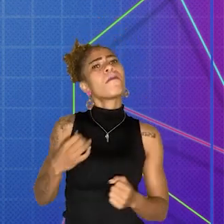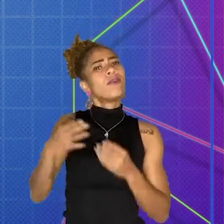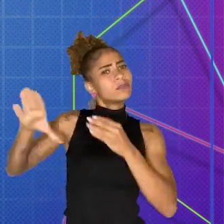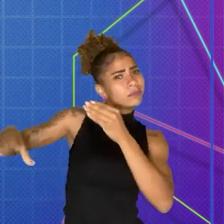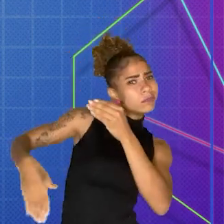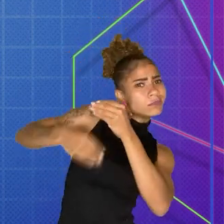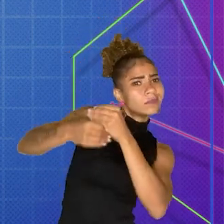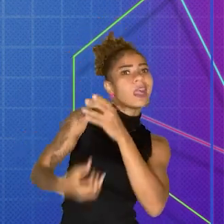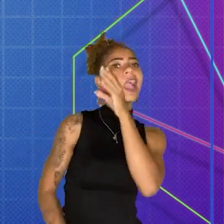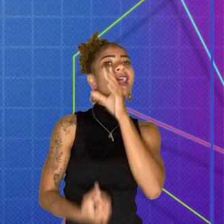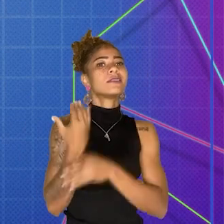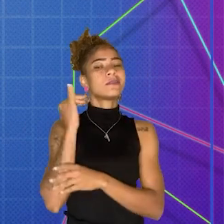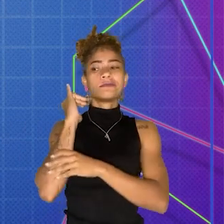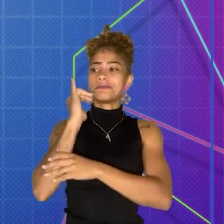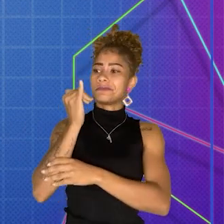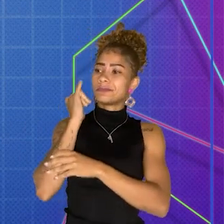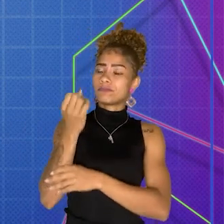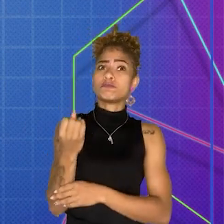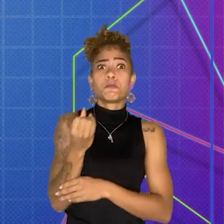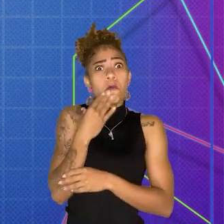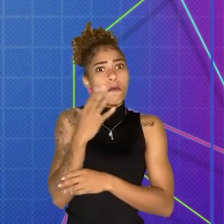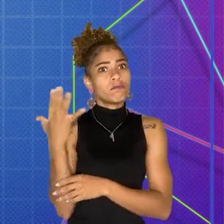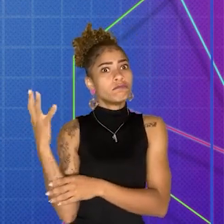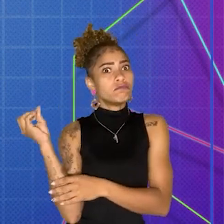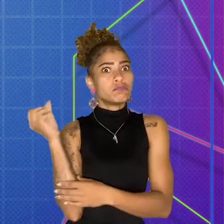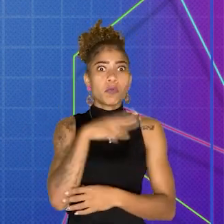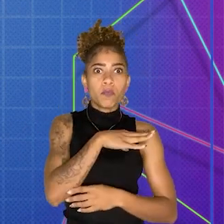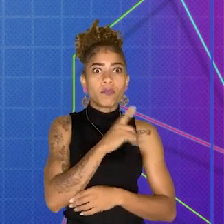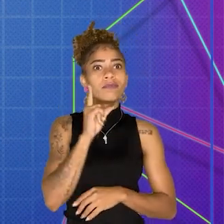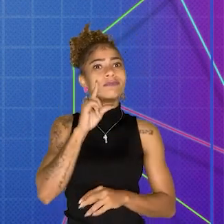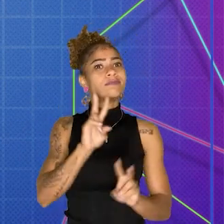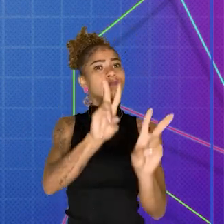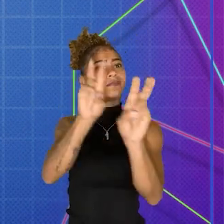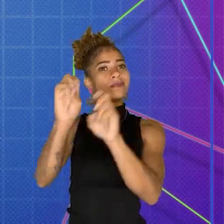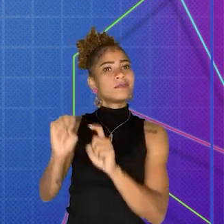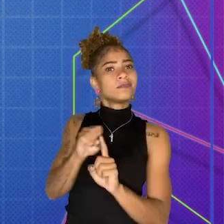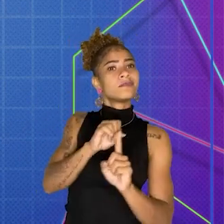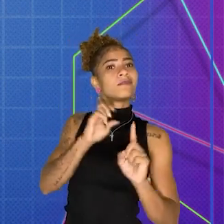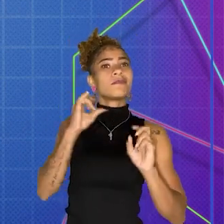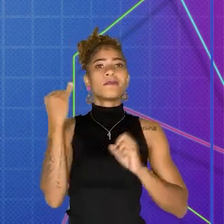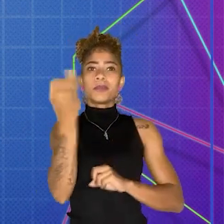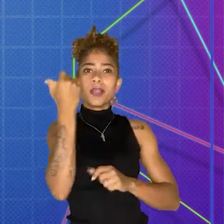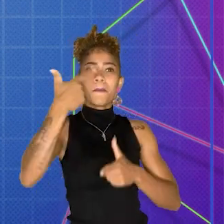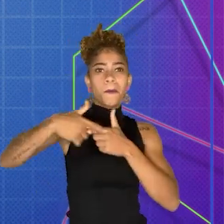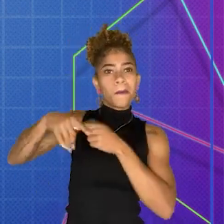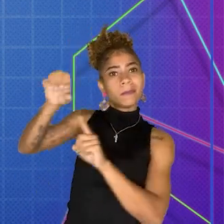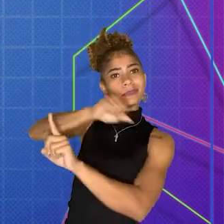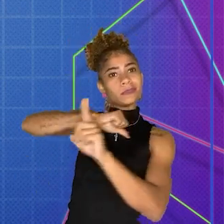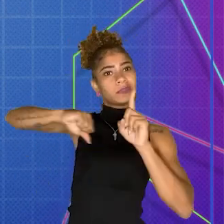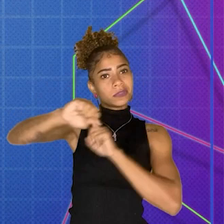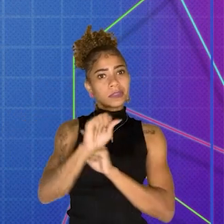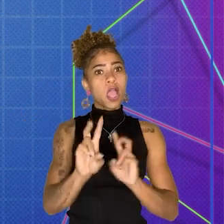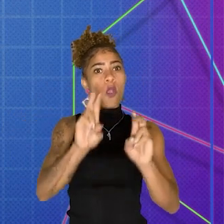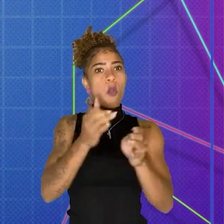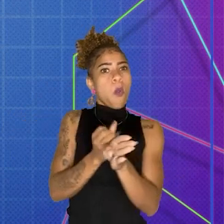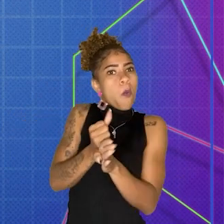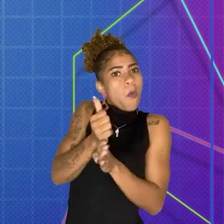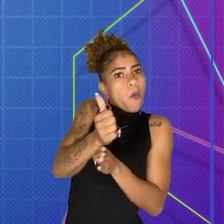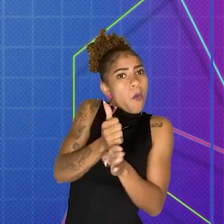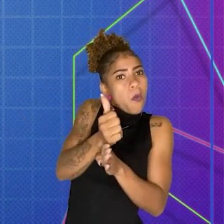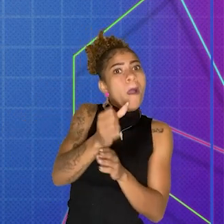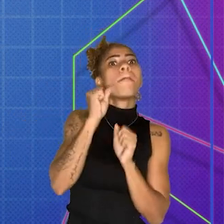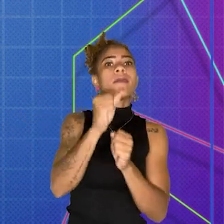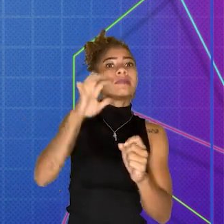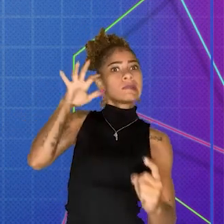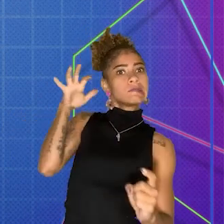podem contribuir para a criação de uma narrativa inovadora. Quando a história aborda questões importantes, como problemas sociais ou dilemas morais, ela